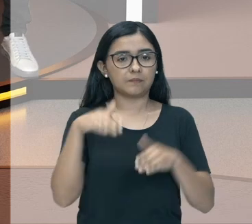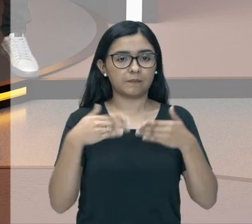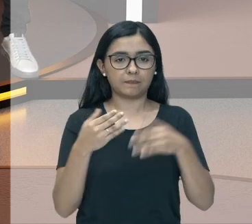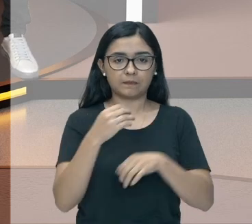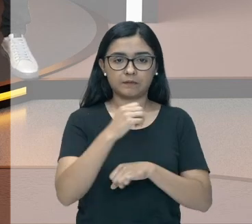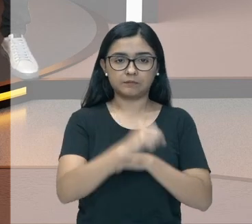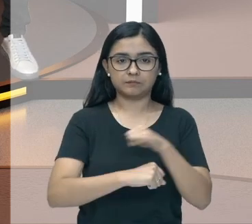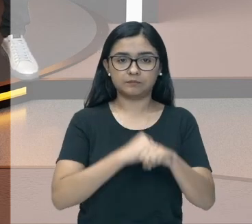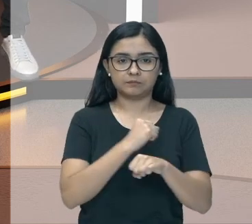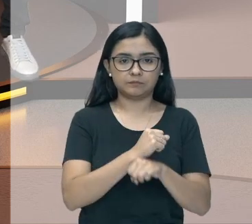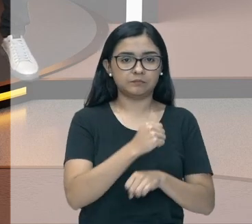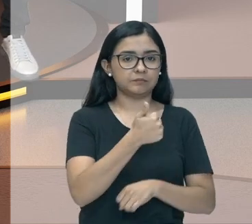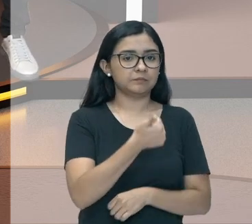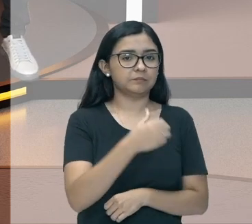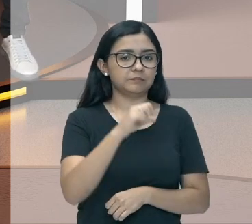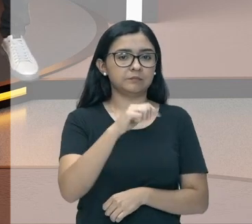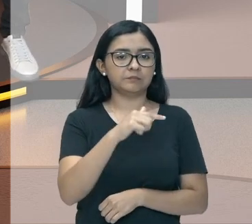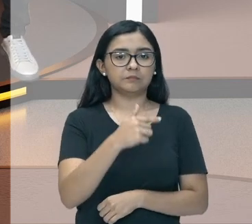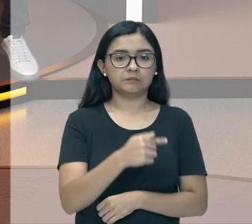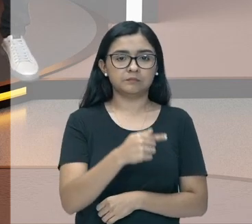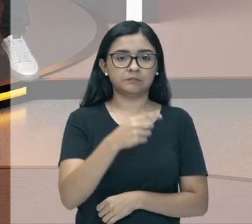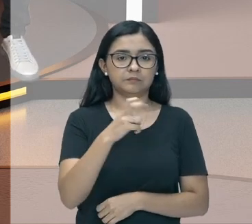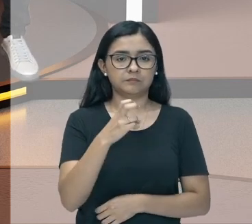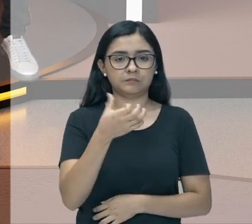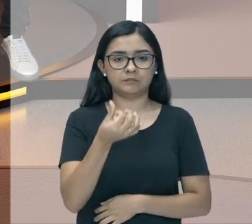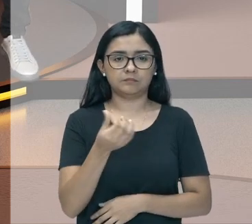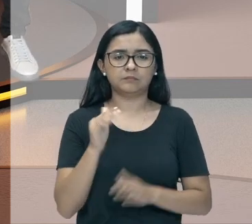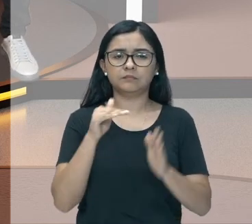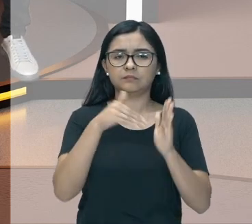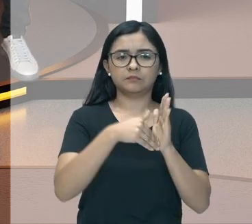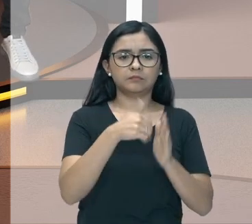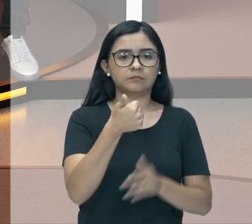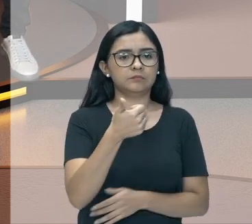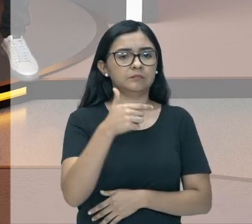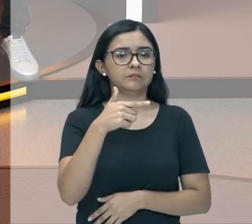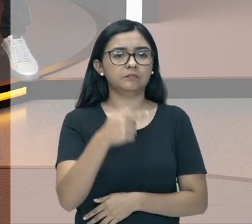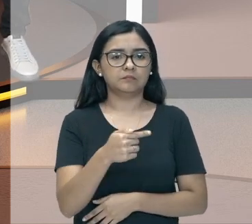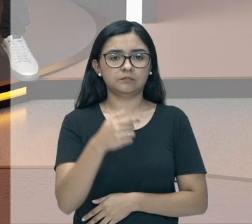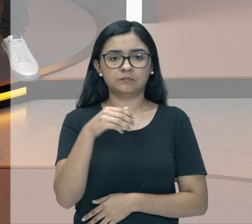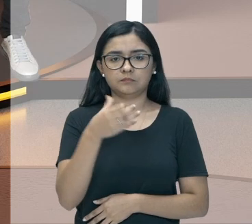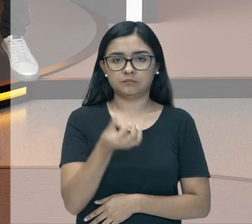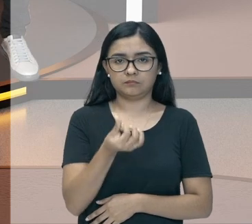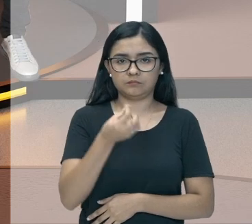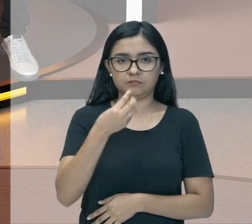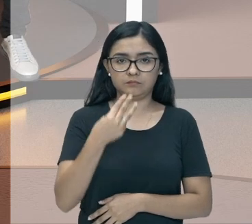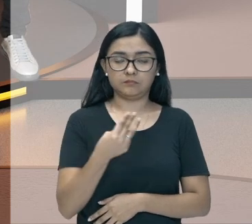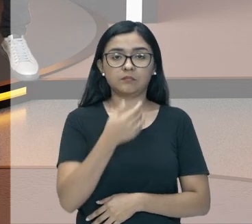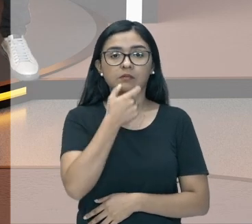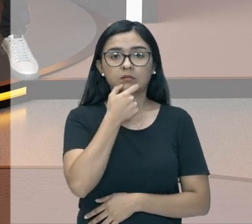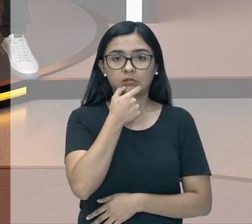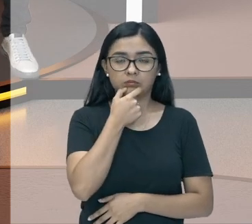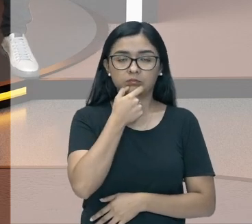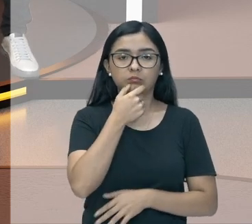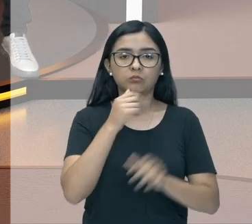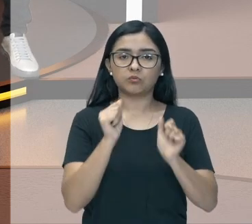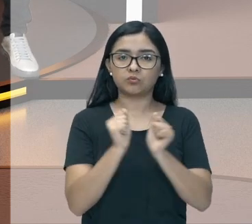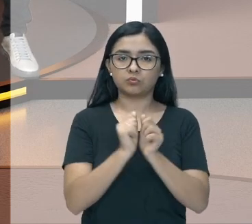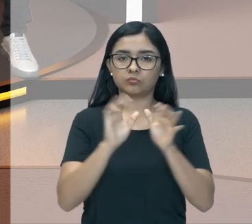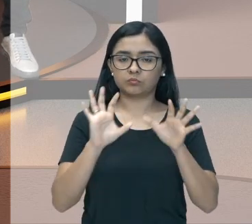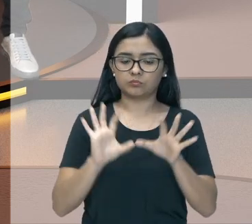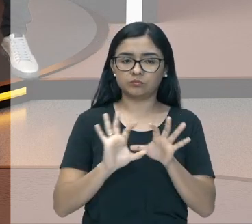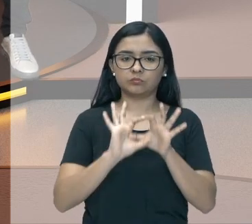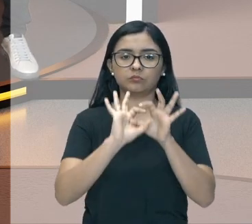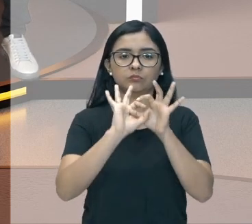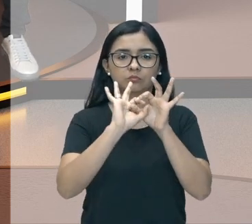de 1756 e 1763, a Inglaterra, em aliança com a